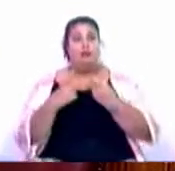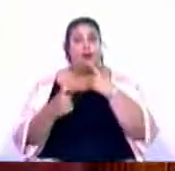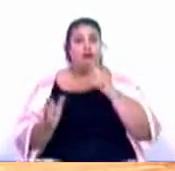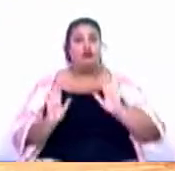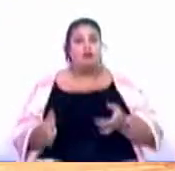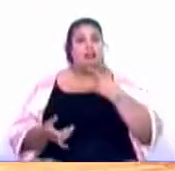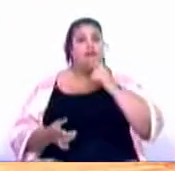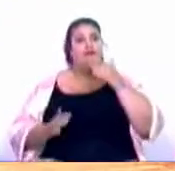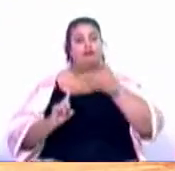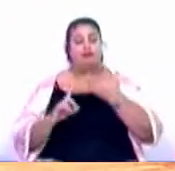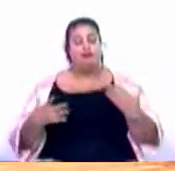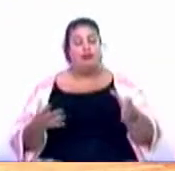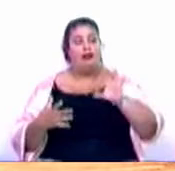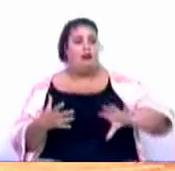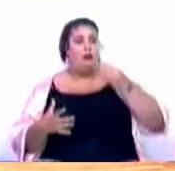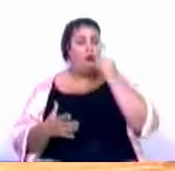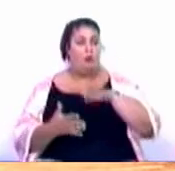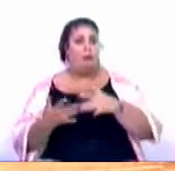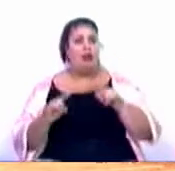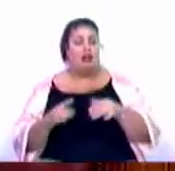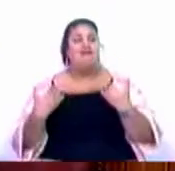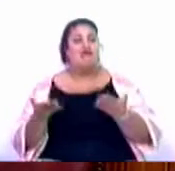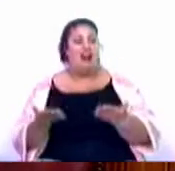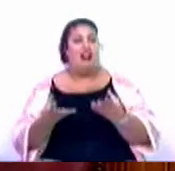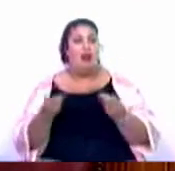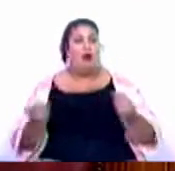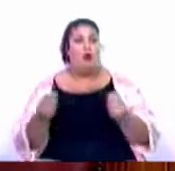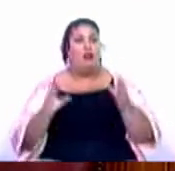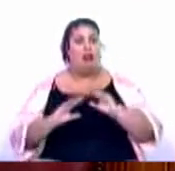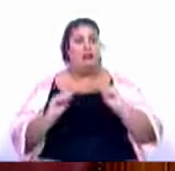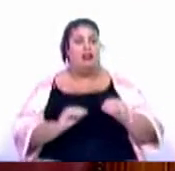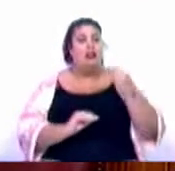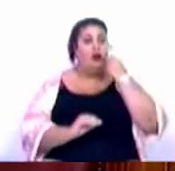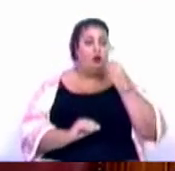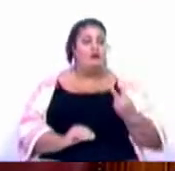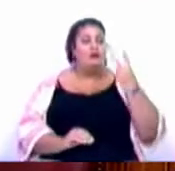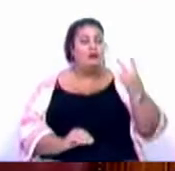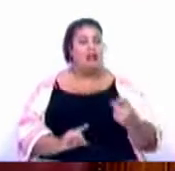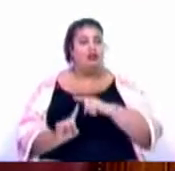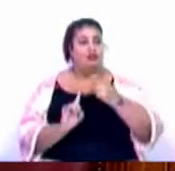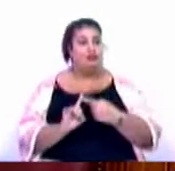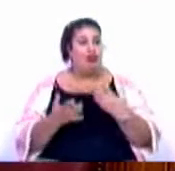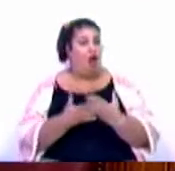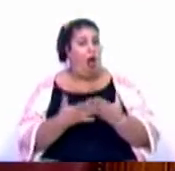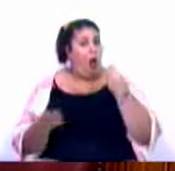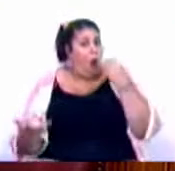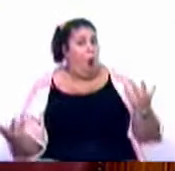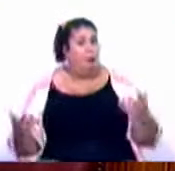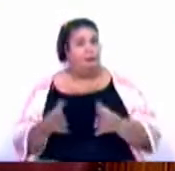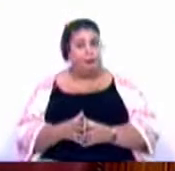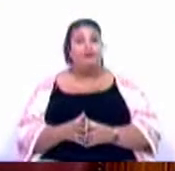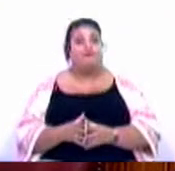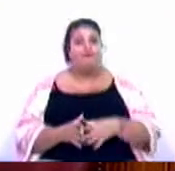colocadas. É de que forma é que este plano contribuirá para a qualidade de ensino nos próximos 2 anos letivos. Senhor Primeiro-Ministro,